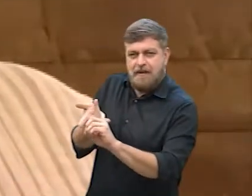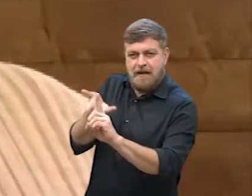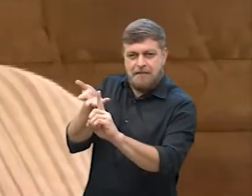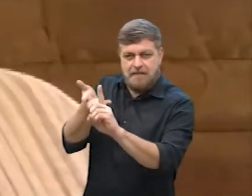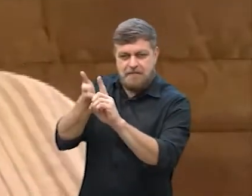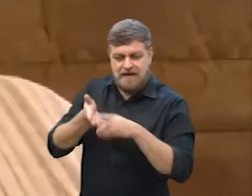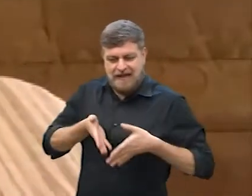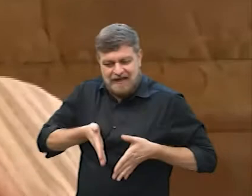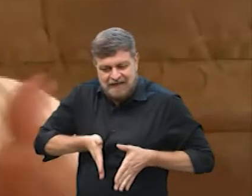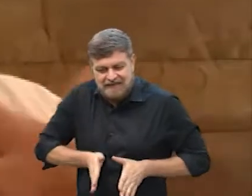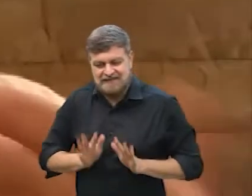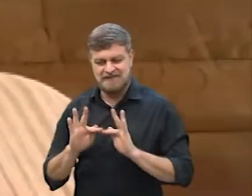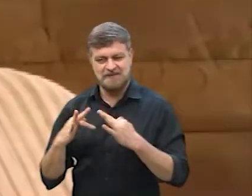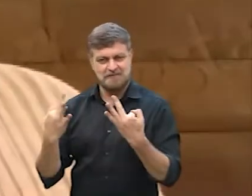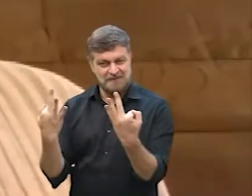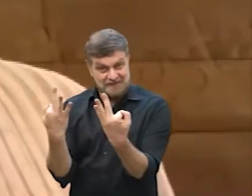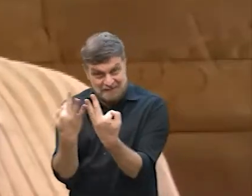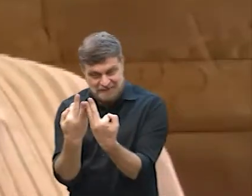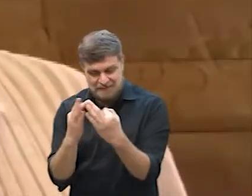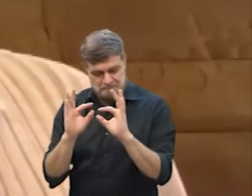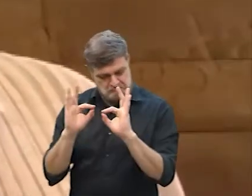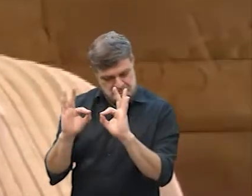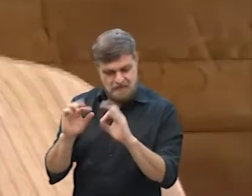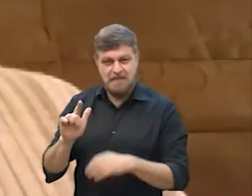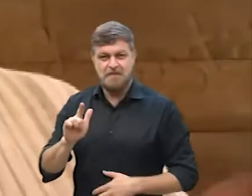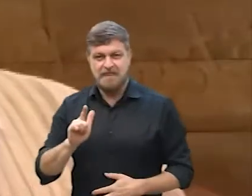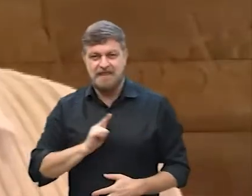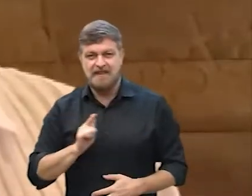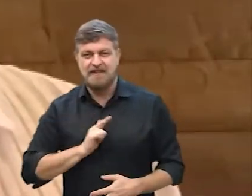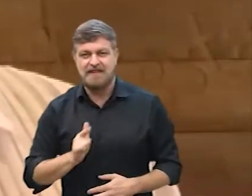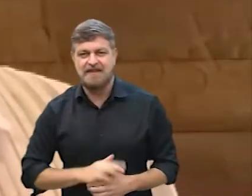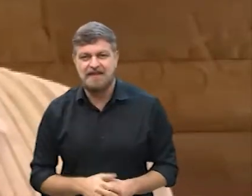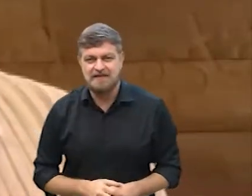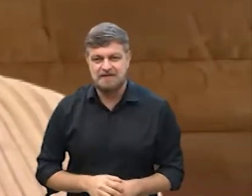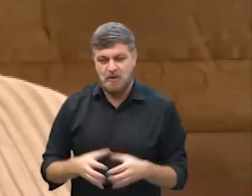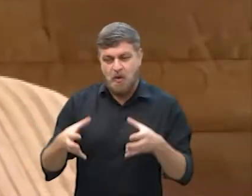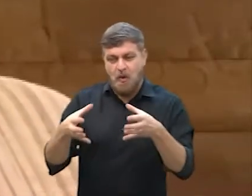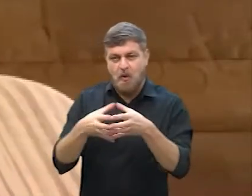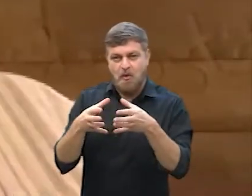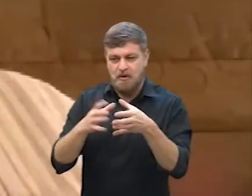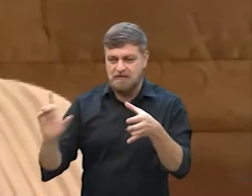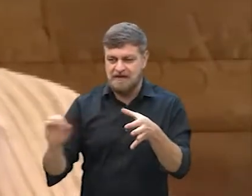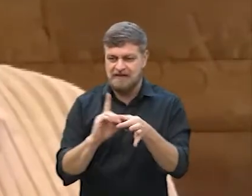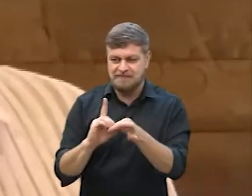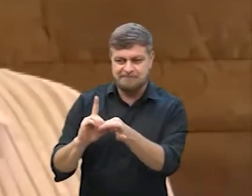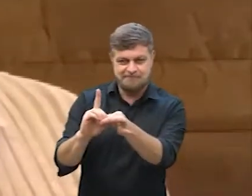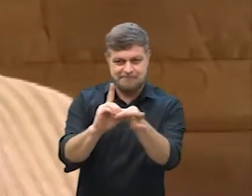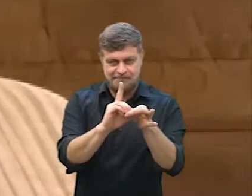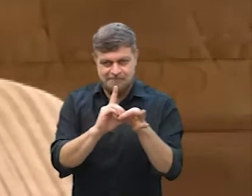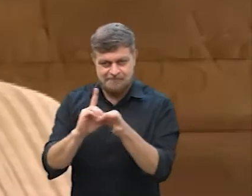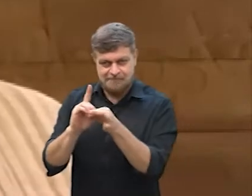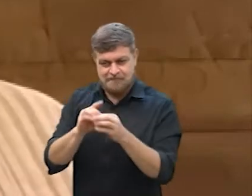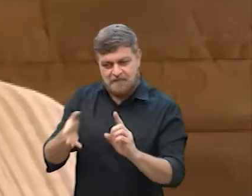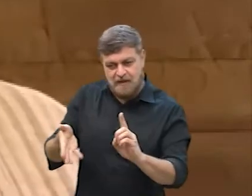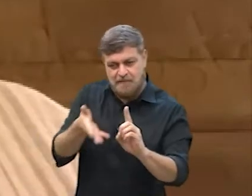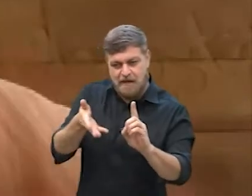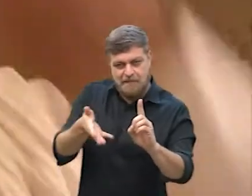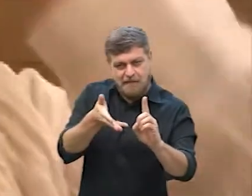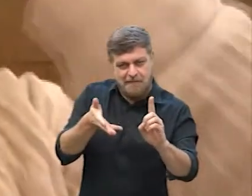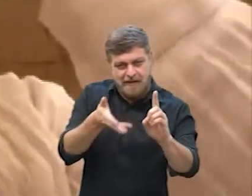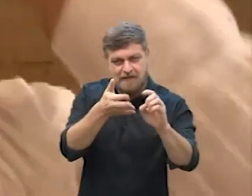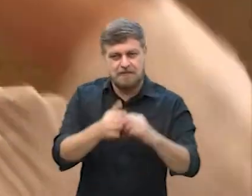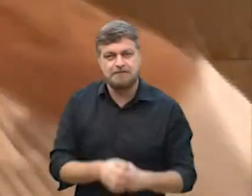seu nascimento, foi favorecido pelos pares com quem ele vive, é favorecido pela